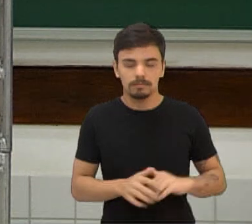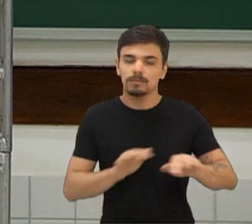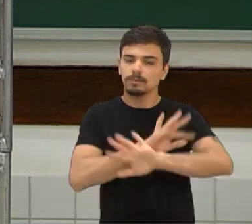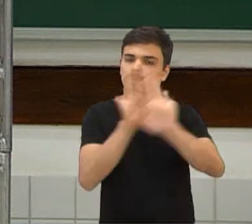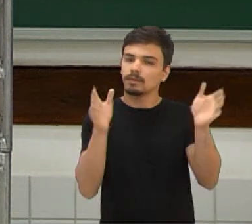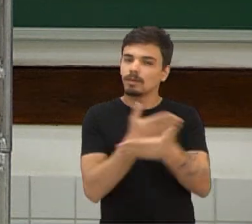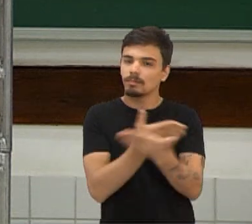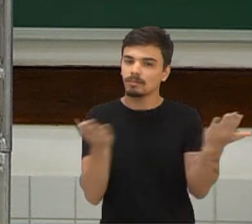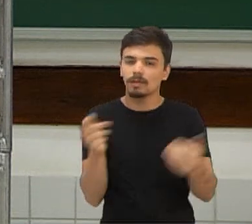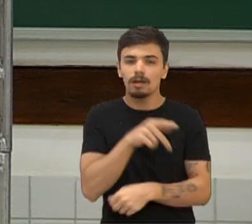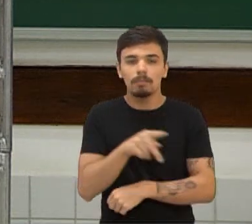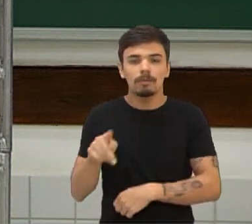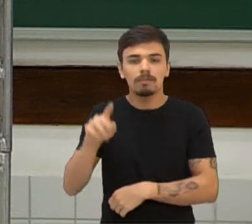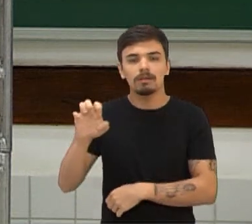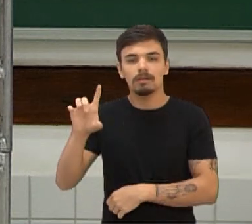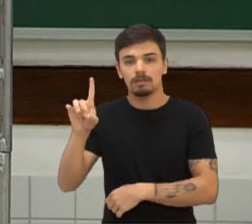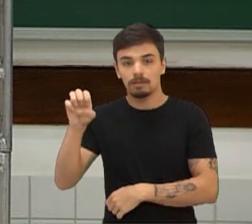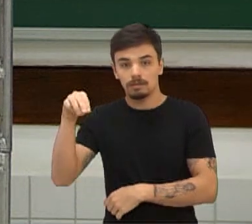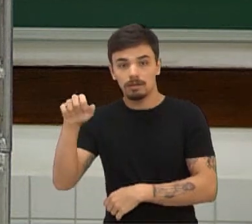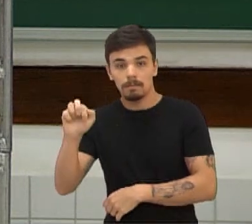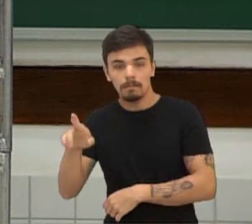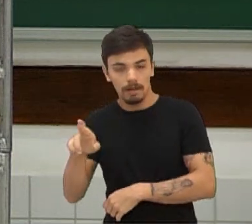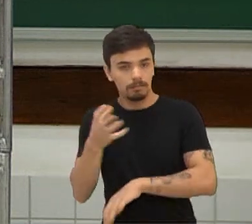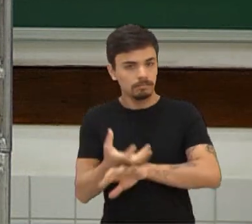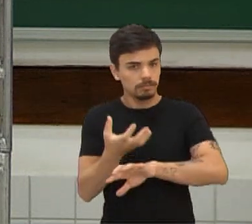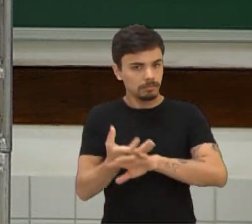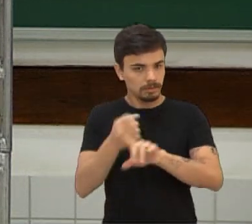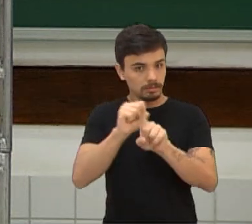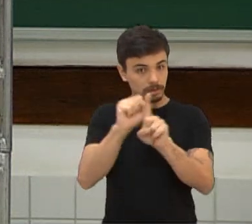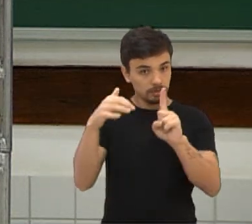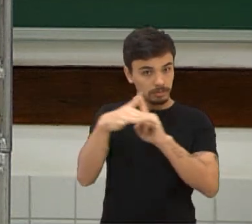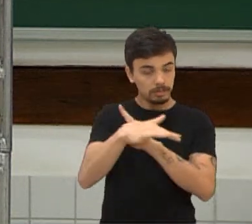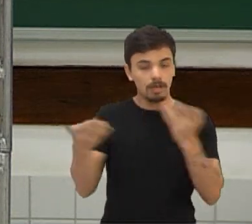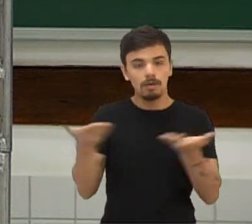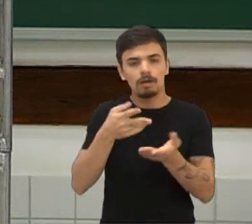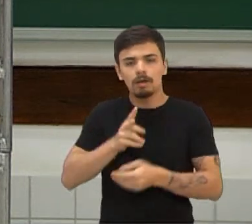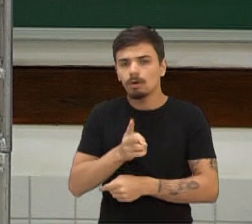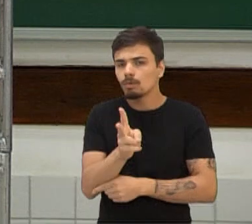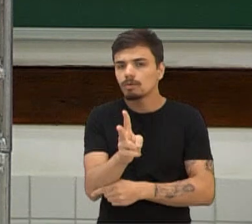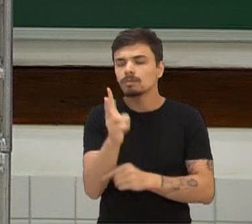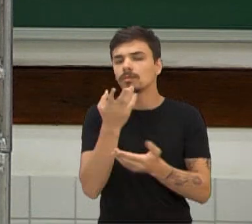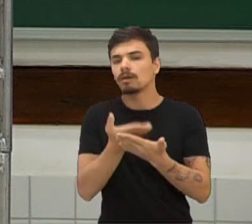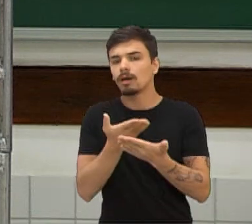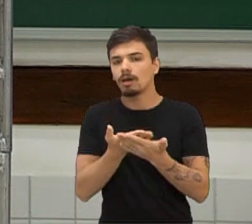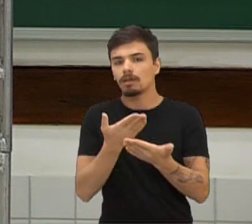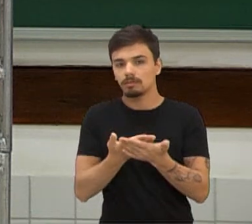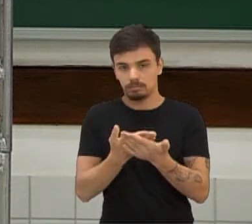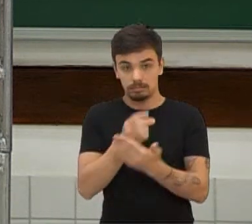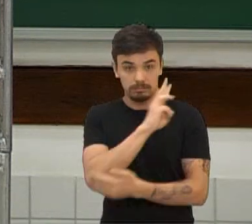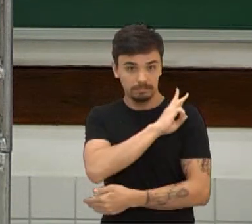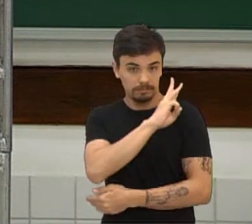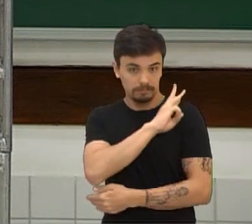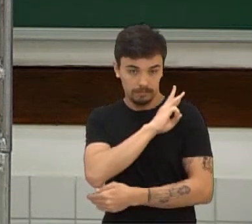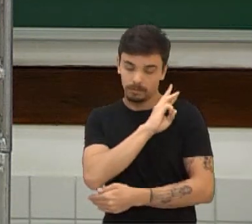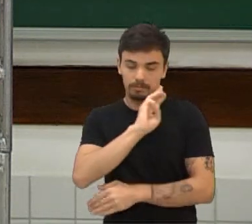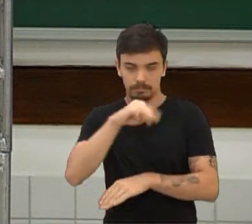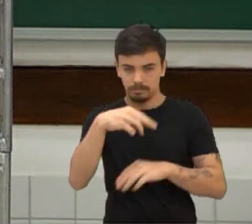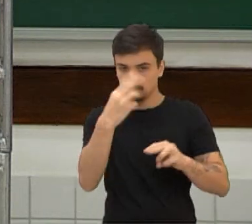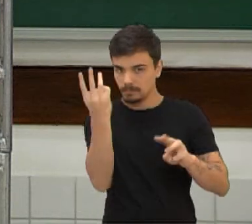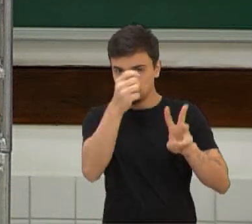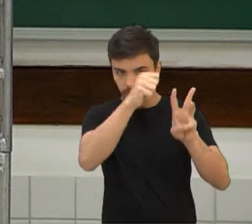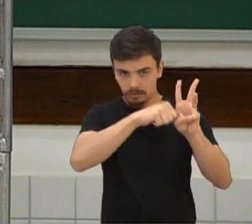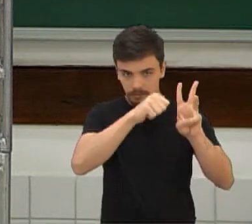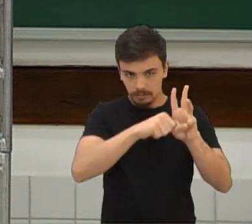Olá pessoal, aqui é o professor Edmar da disciplina de Sociologia e a gente vai continuar as nossas aulas agora do terceiro trimestre.